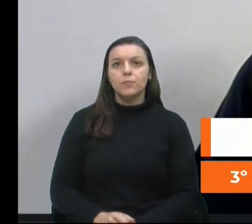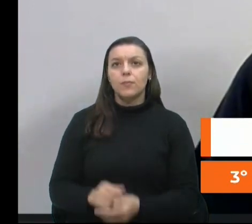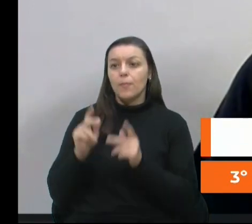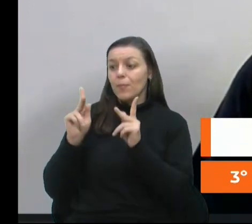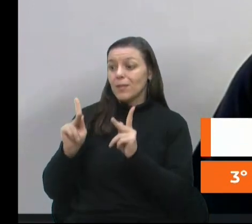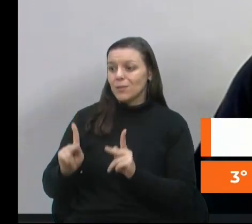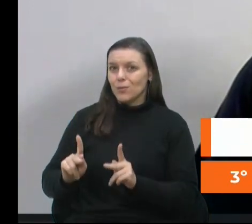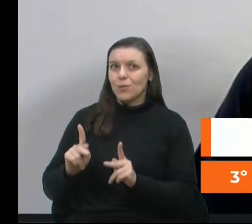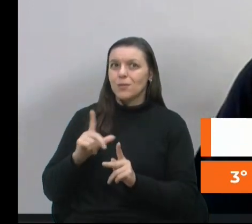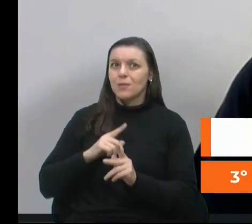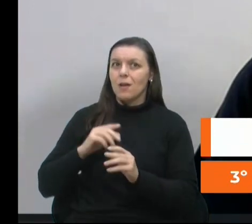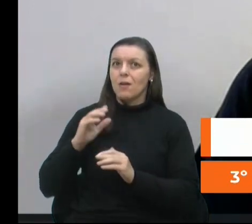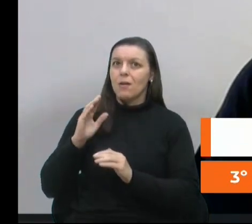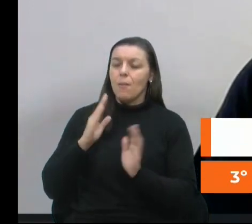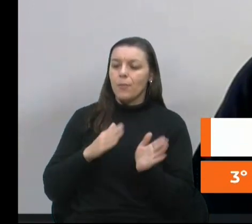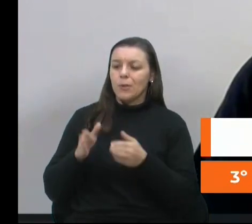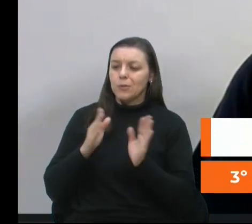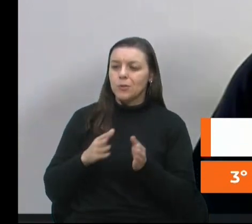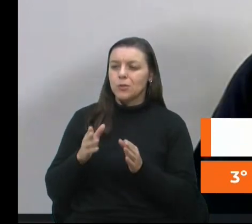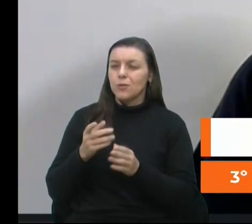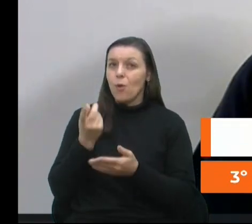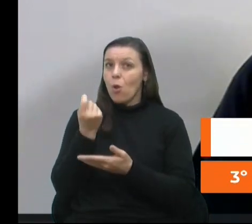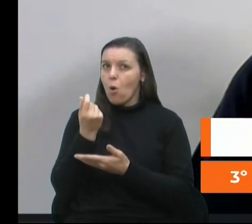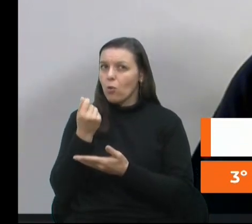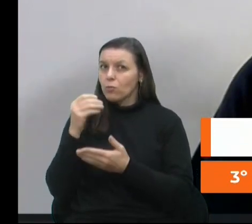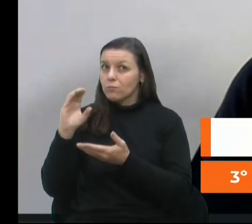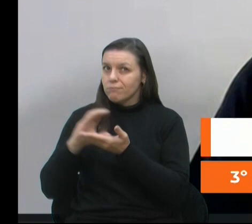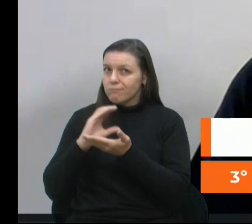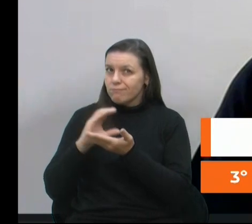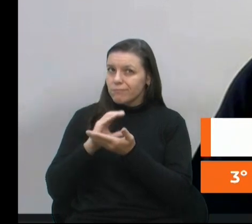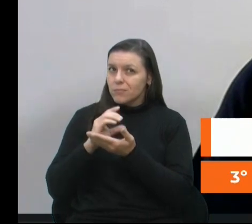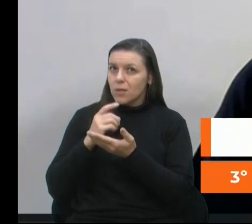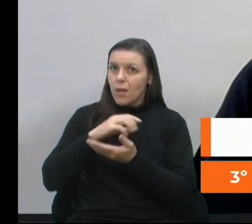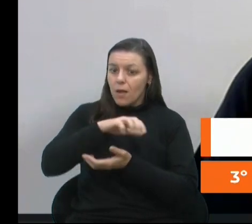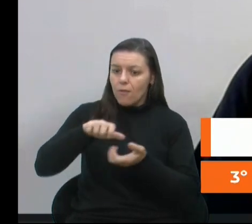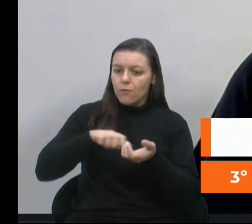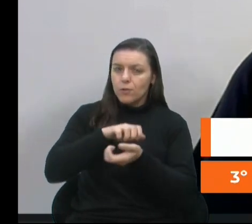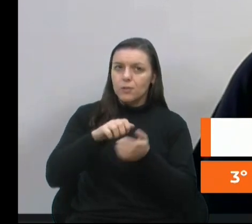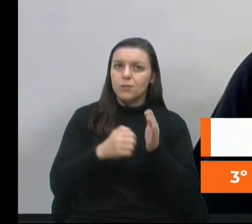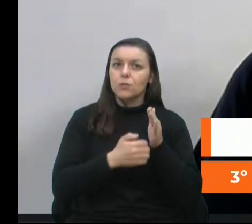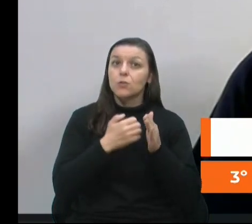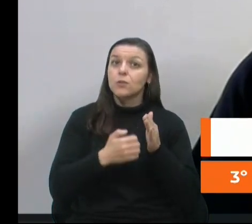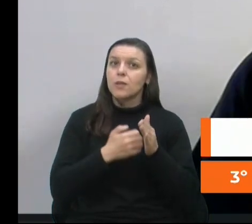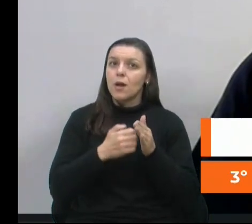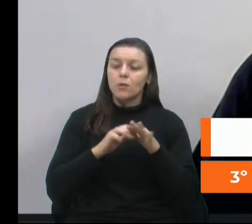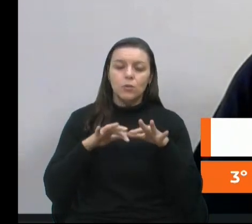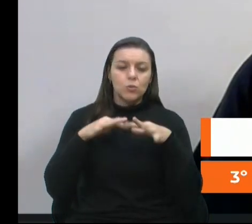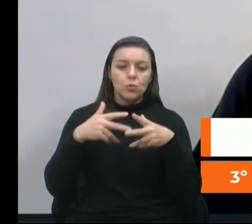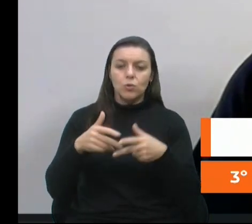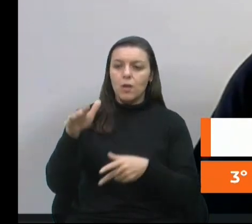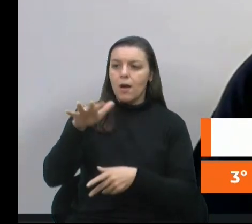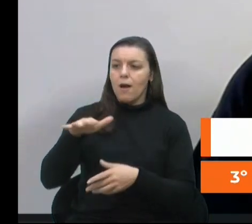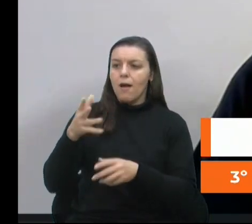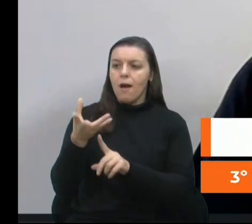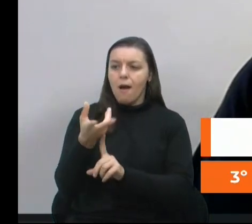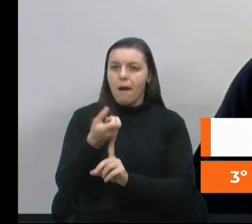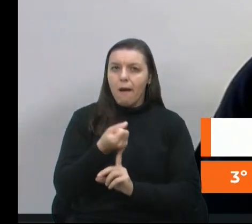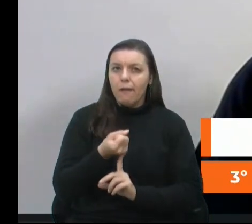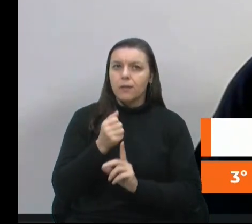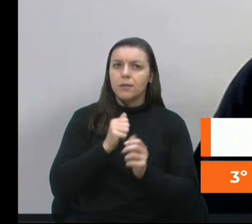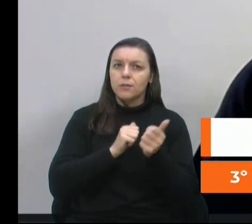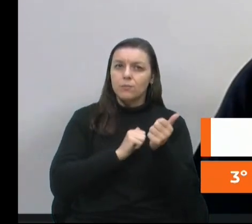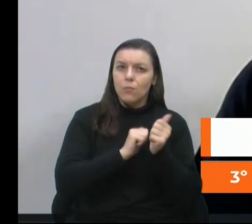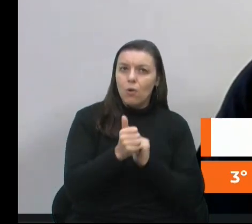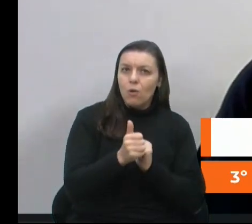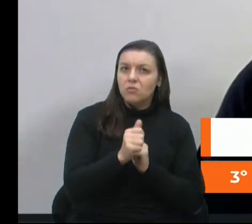pessoas que fossem produtivas e lucrativas para aquele período pós-revolução industrial. Então, toda a área artística, toda a área esportiva,